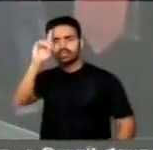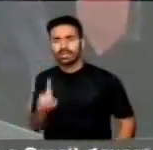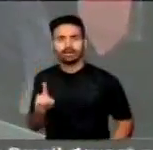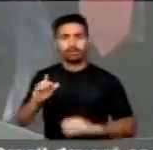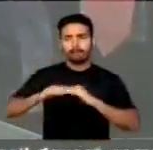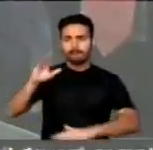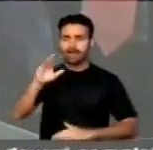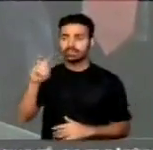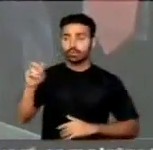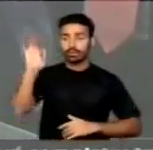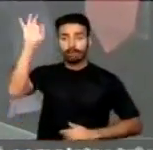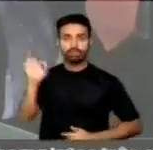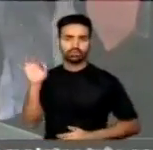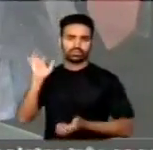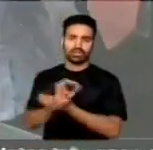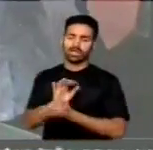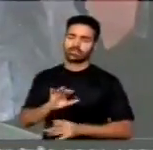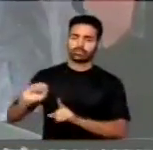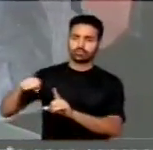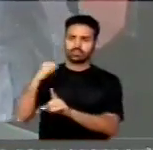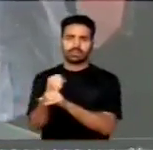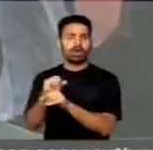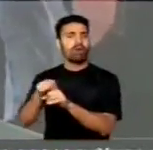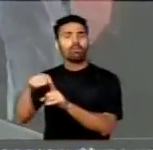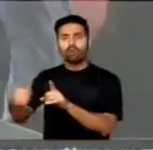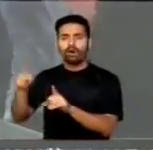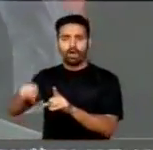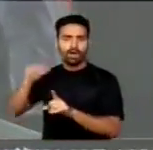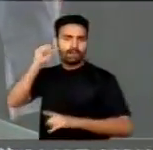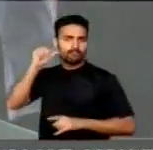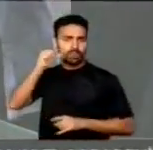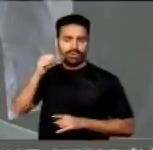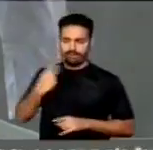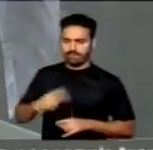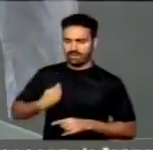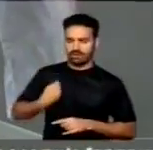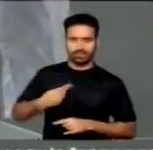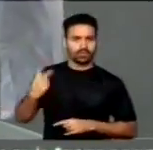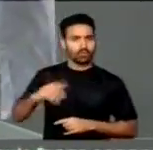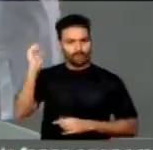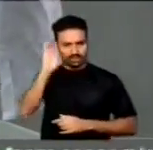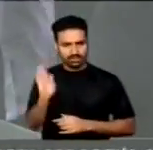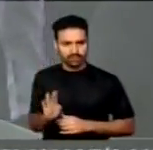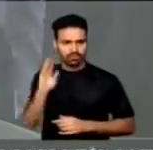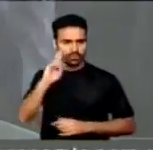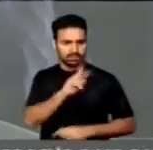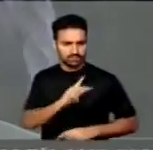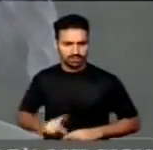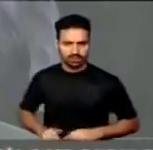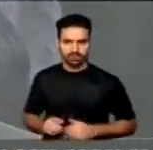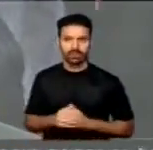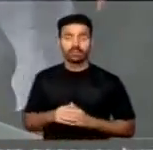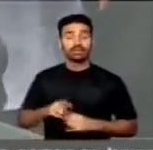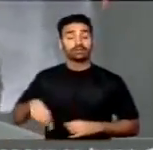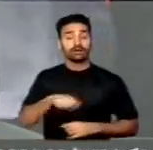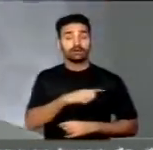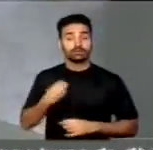de 50% das mulheres e dos habitantes deste país. Senhor presidente, estamos